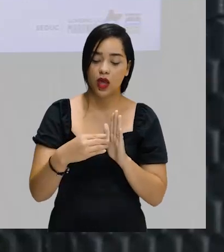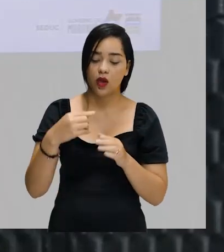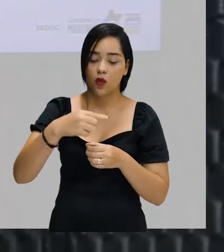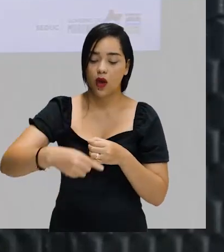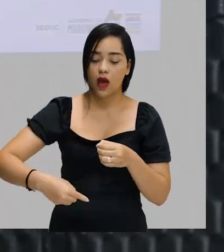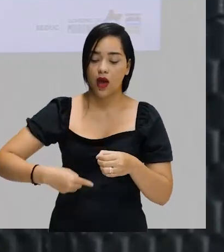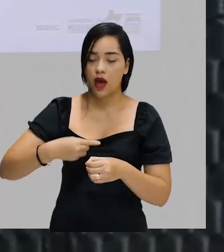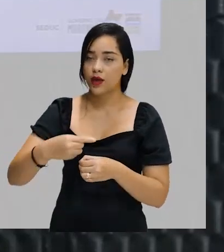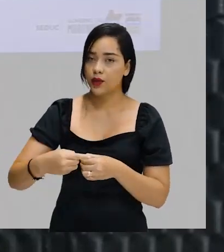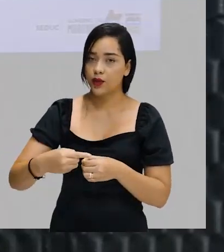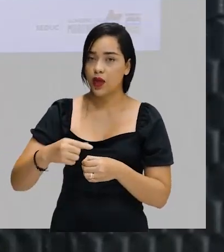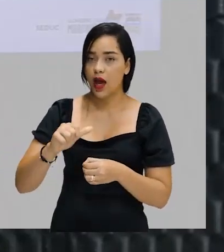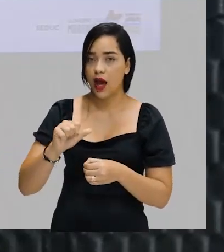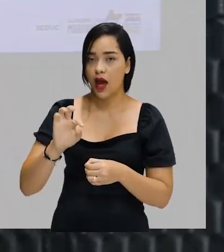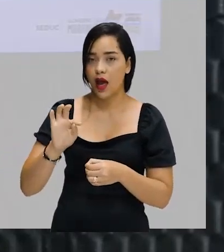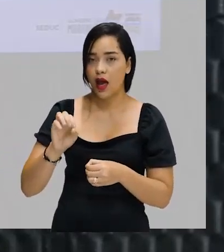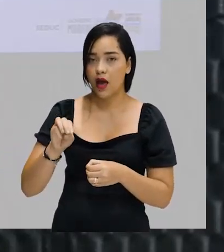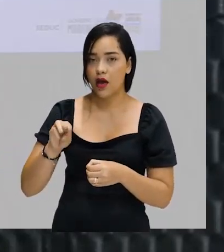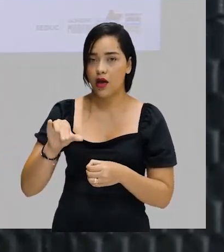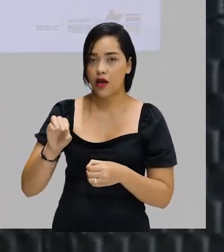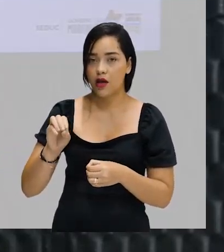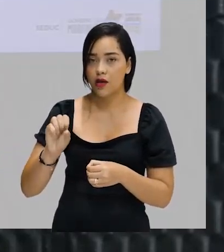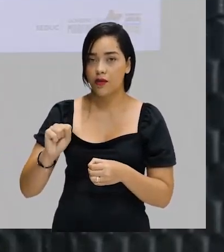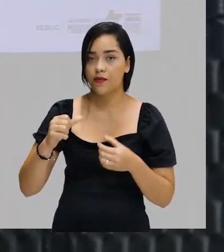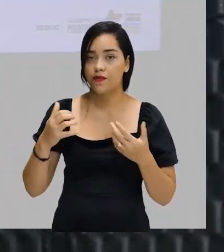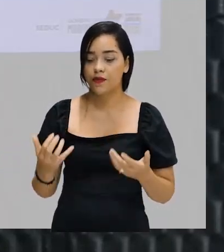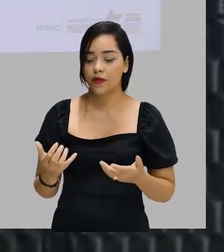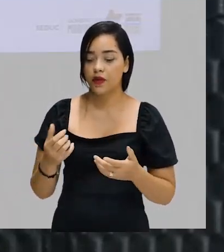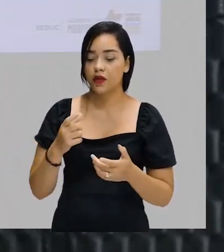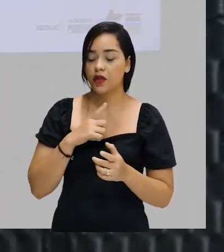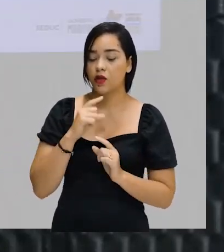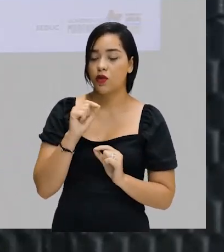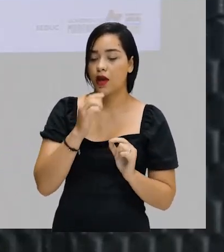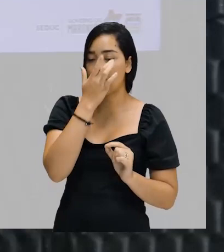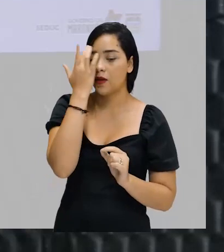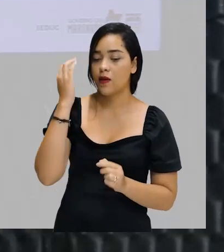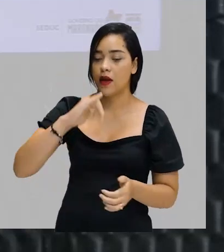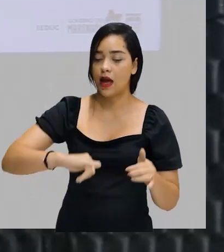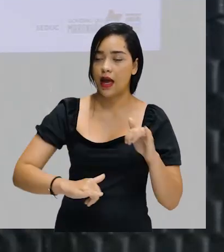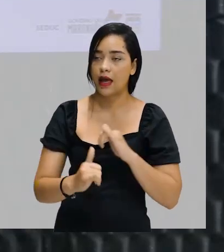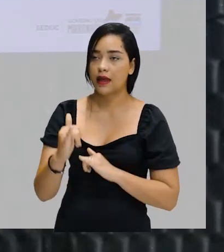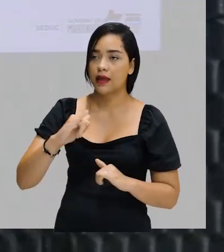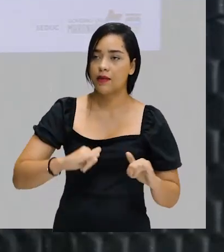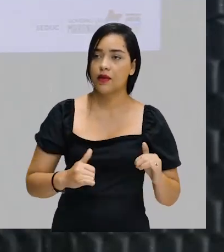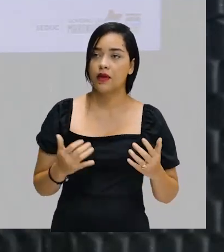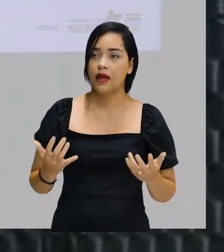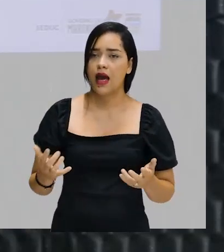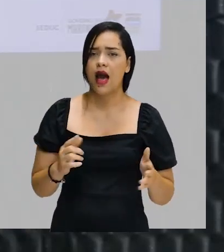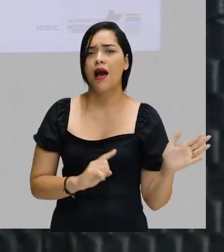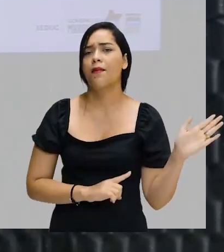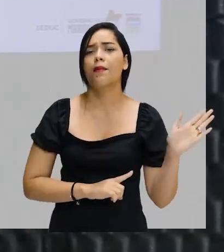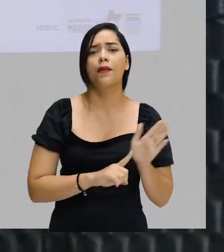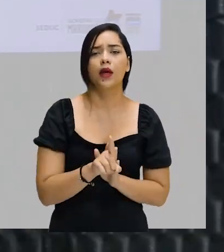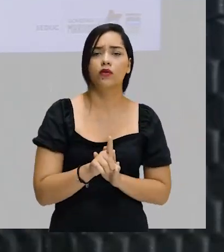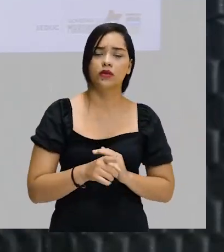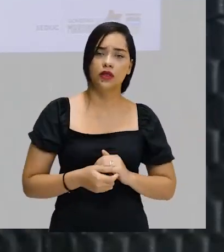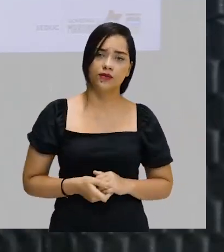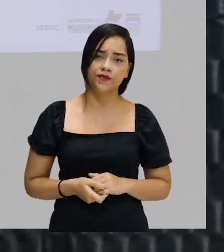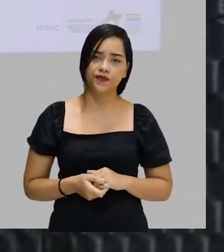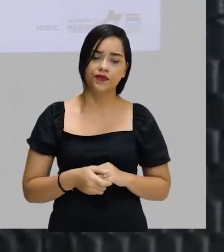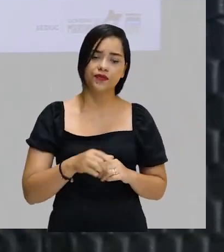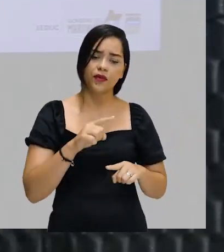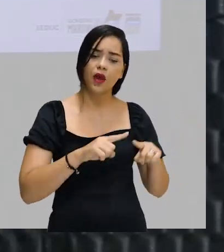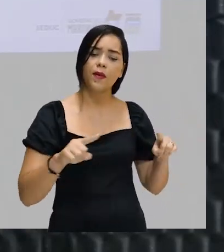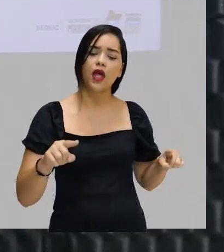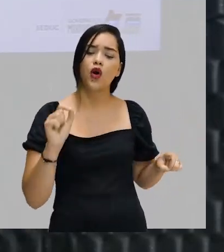atômicos, ok? Então, a partir de um certo momento, os químicos começaram a se perguntar: a